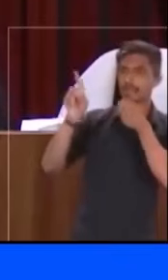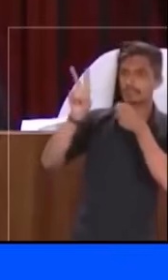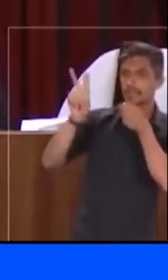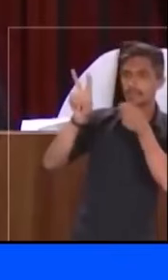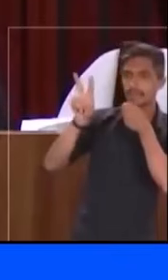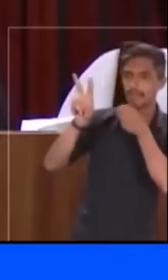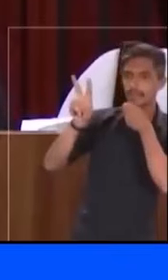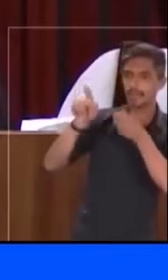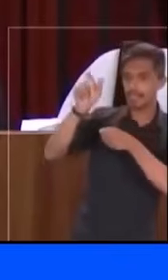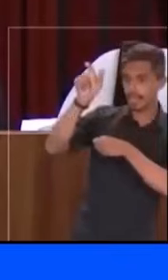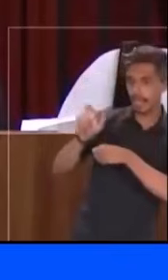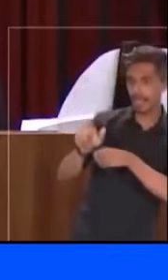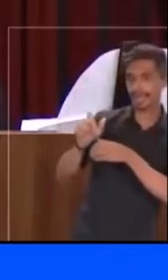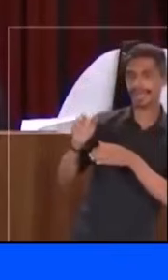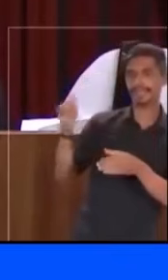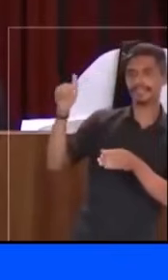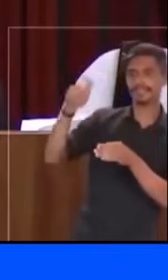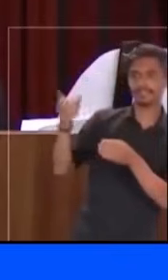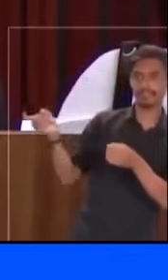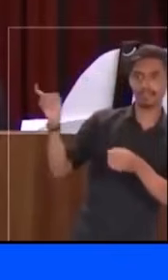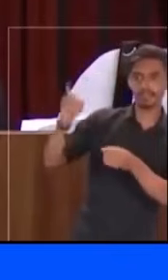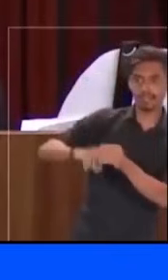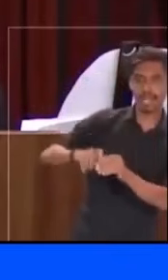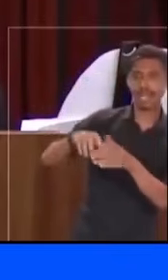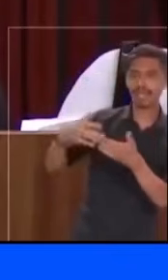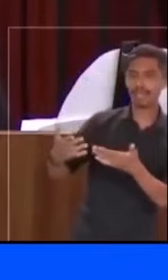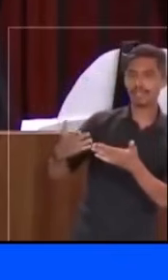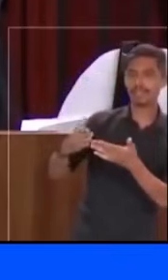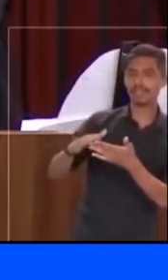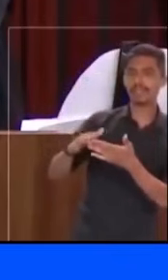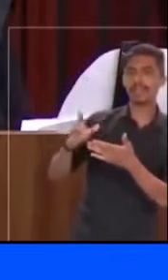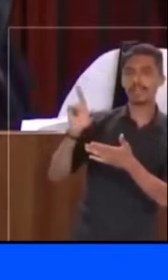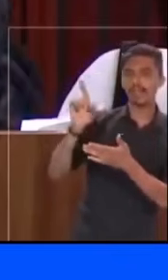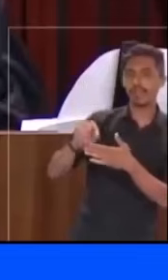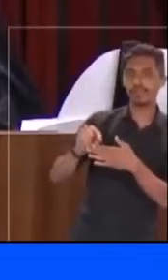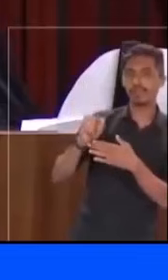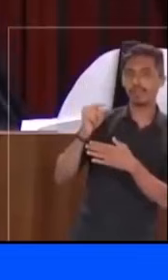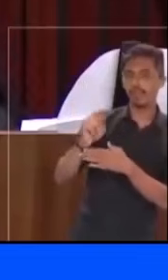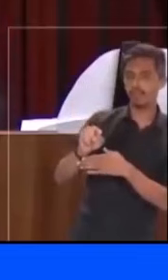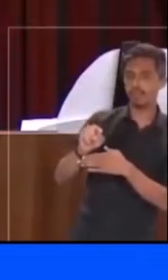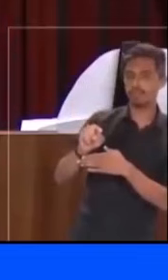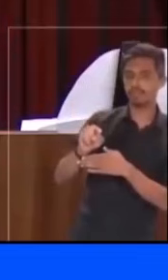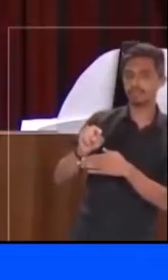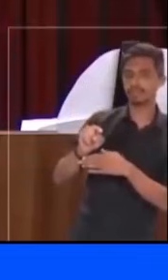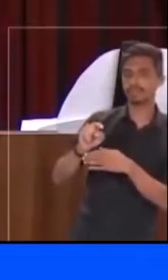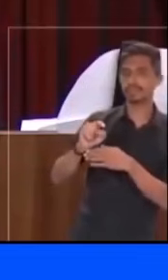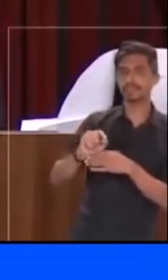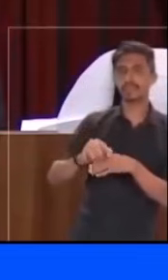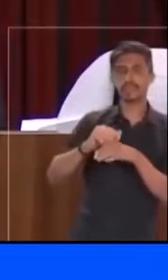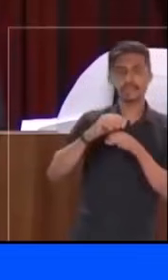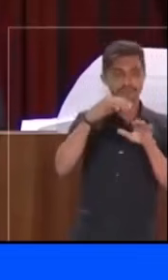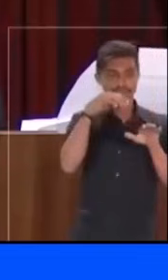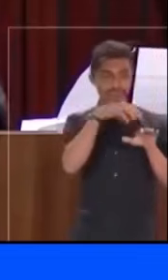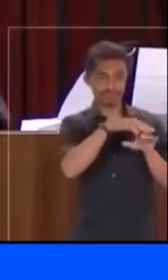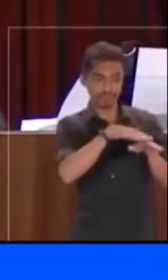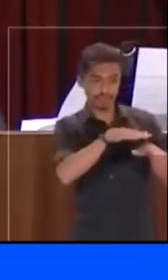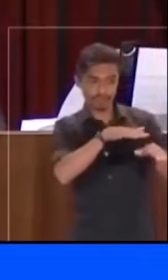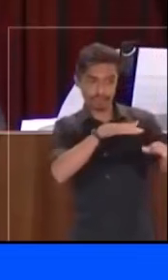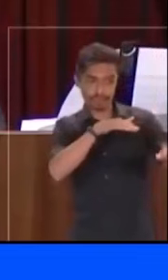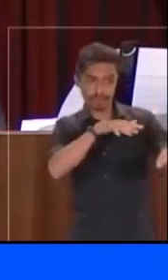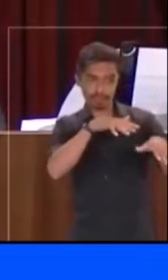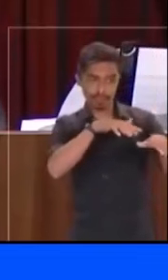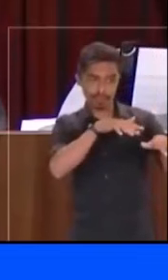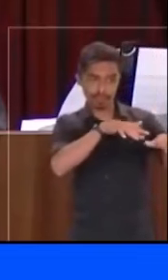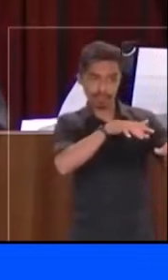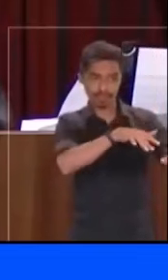do candidato à reeleição, era um desfile em Copacabana, para encerrar no Forte